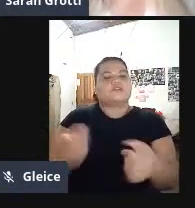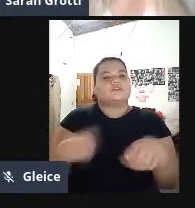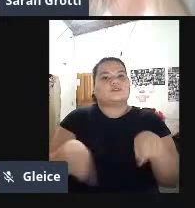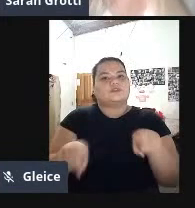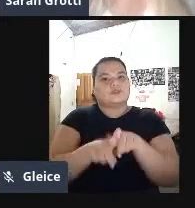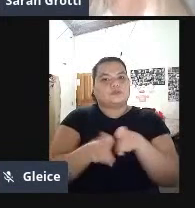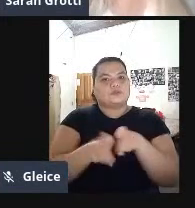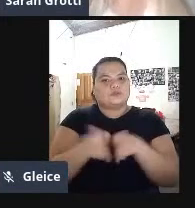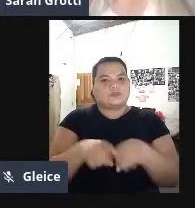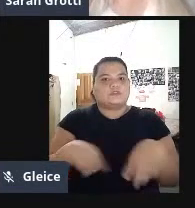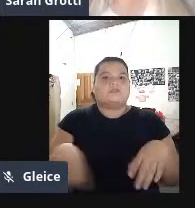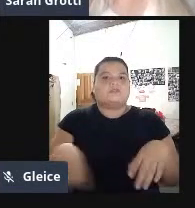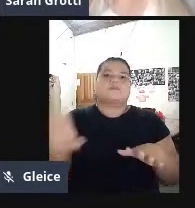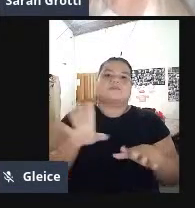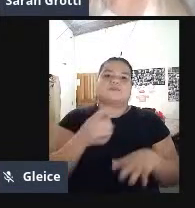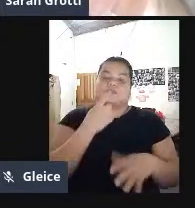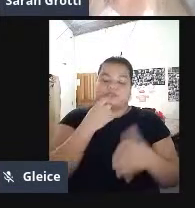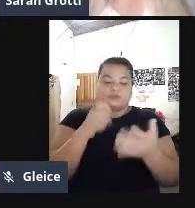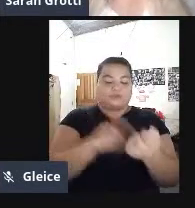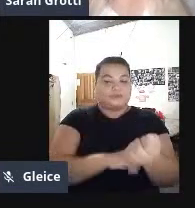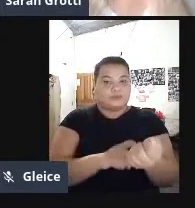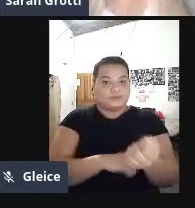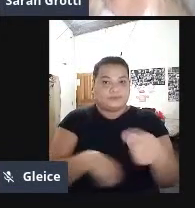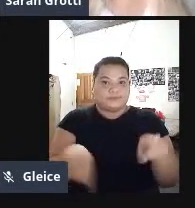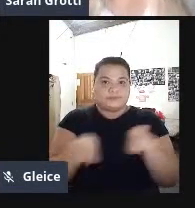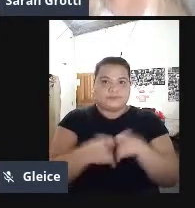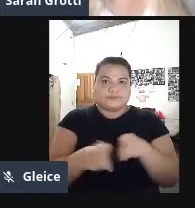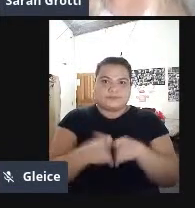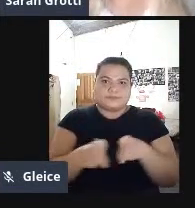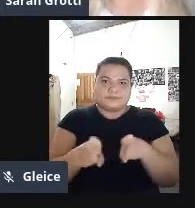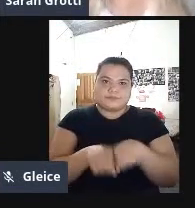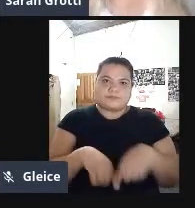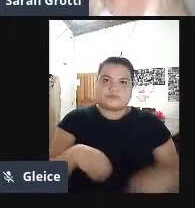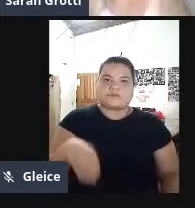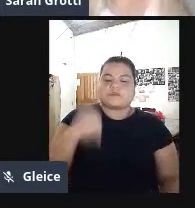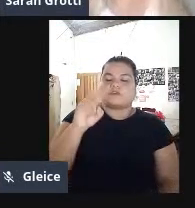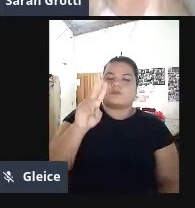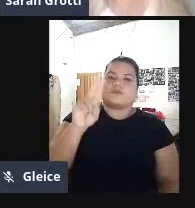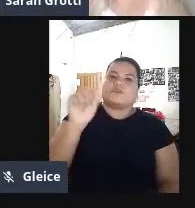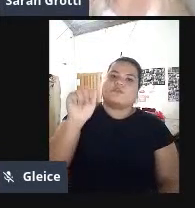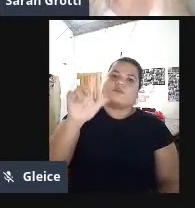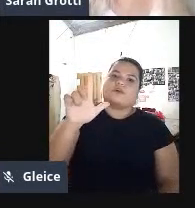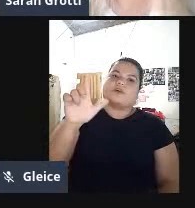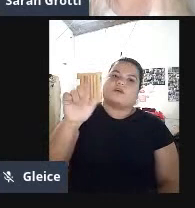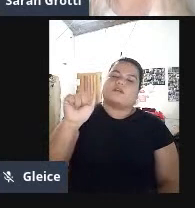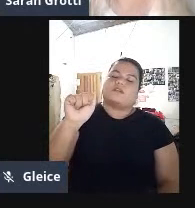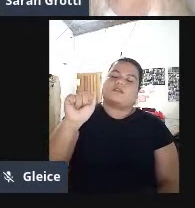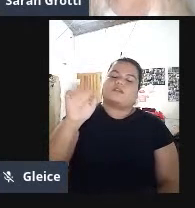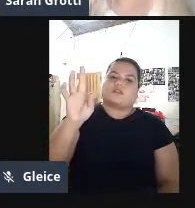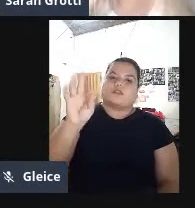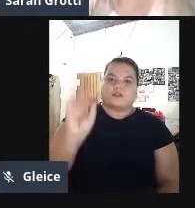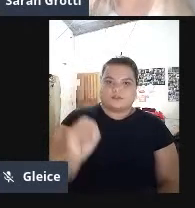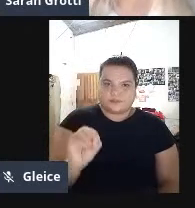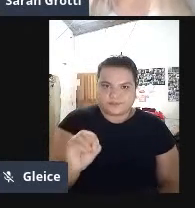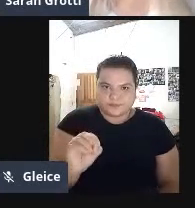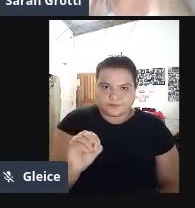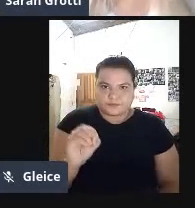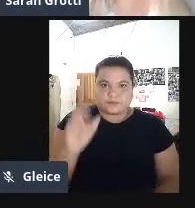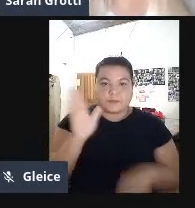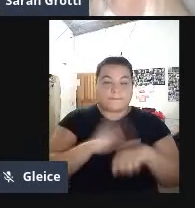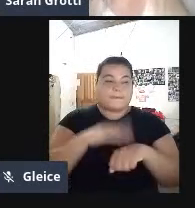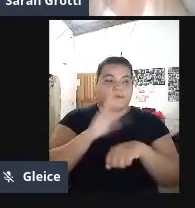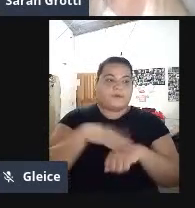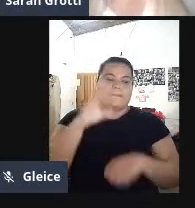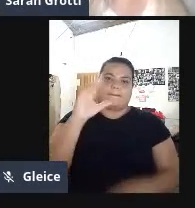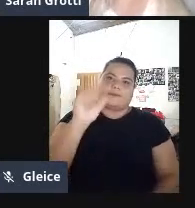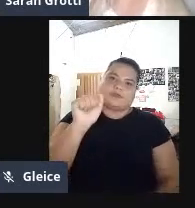importante. O ovo-lacto apresenta níveis iguais ou maiores de consumo de cálcio que onívoros.